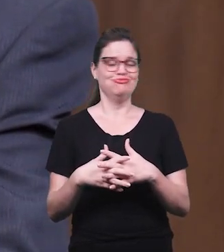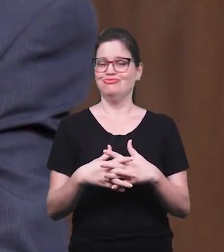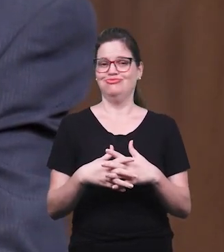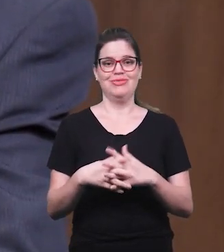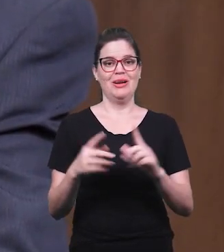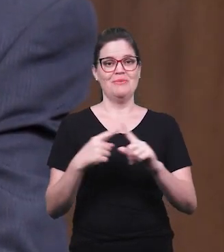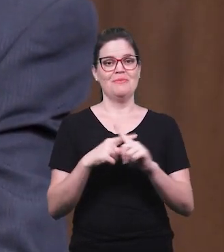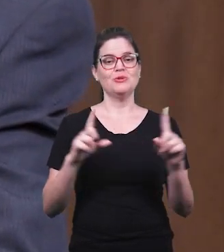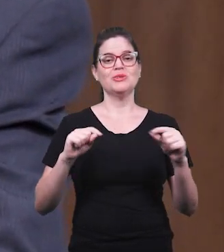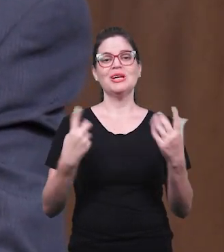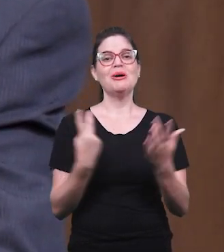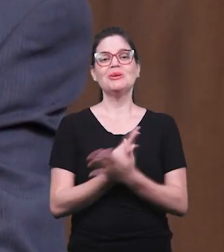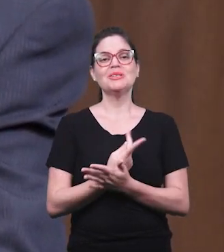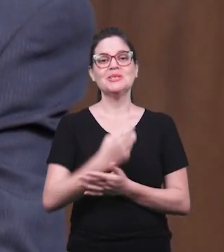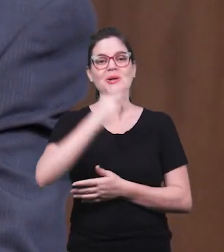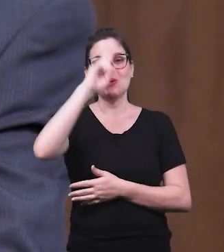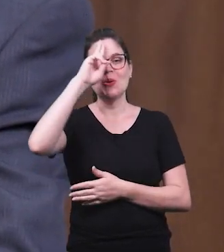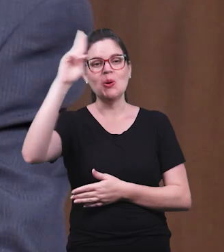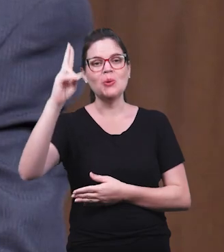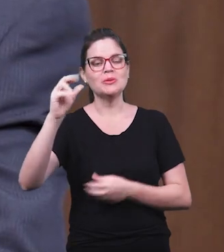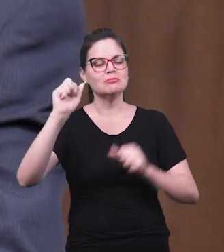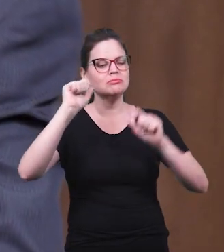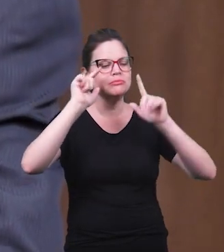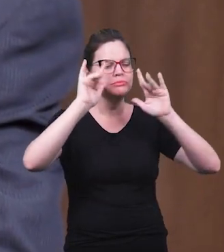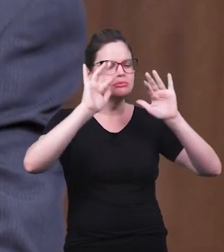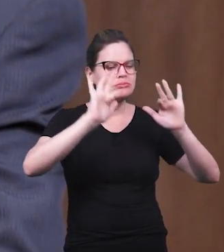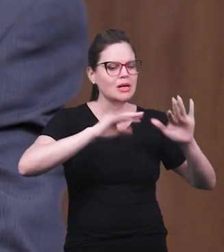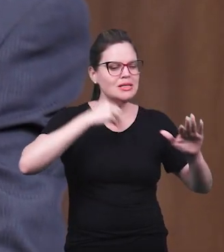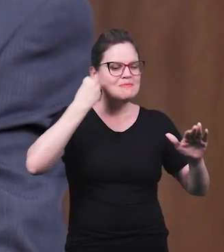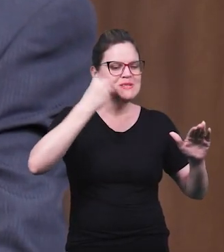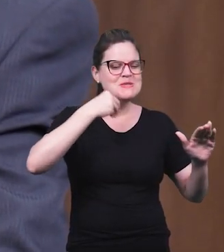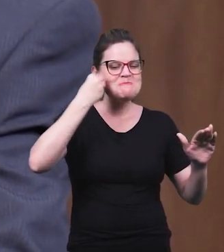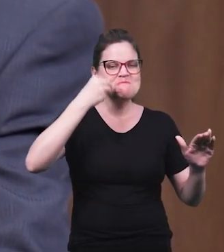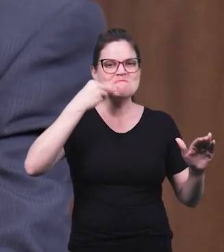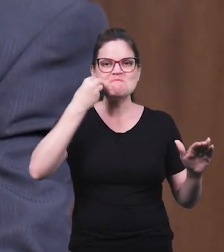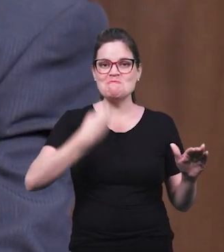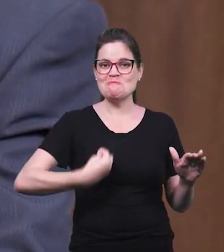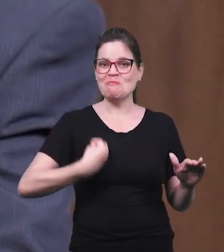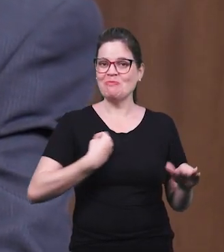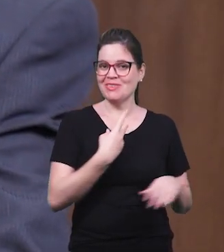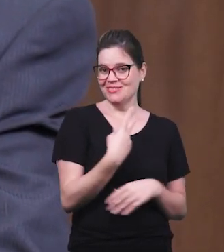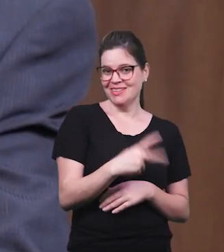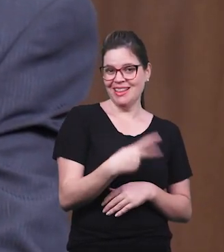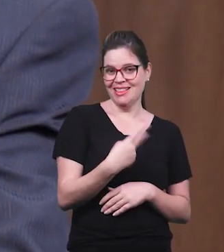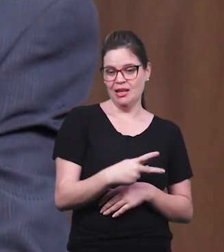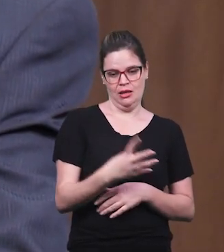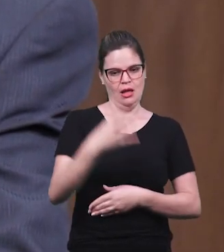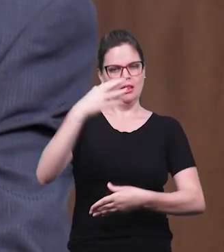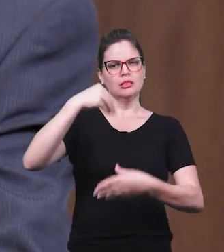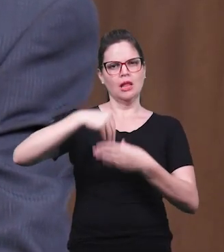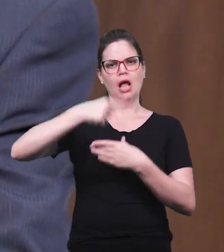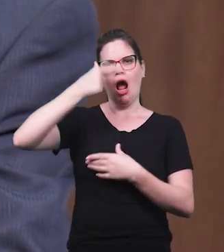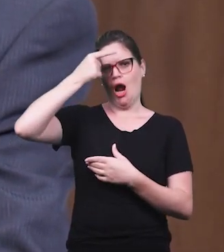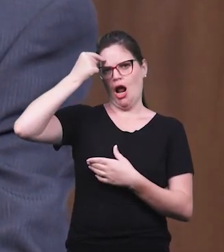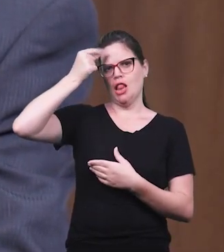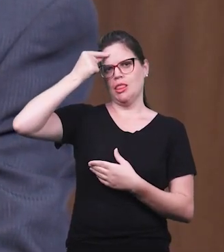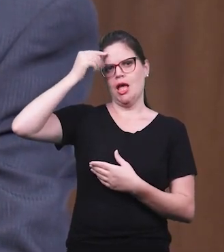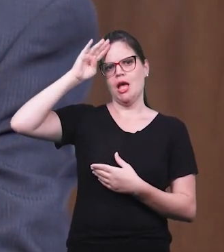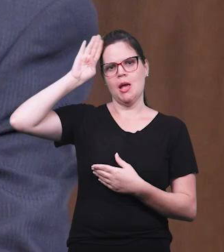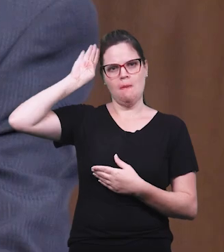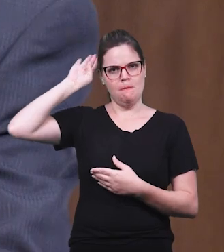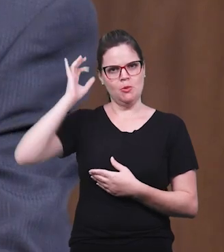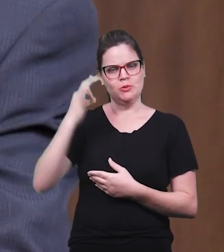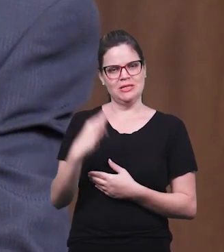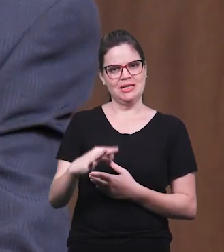Senhor acrescentou inúmeras experiências à vida do nosso irmão, né? Academicamente e até